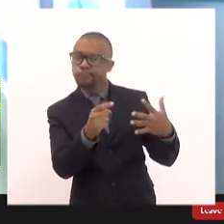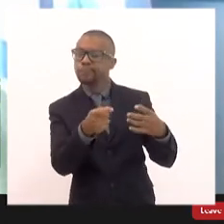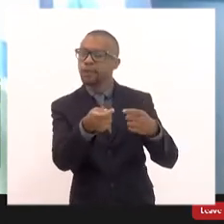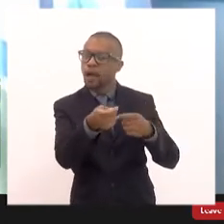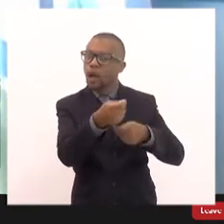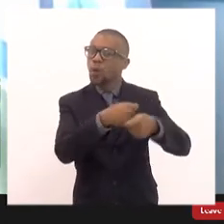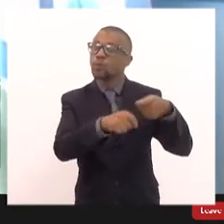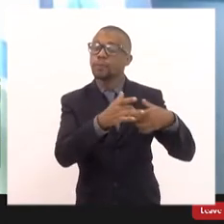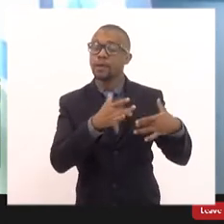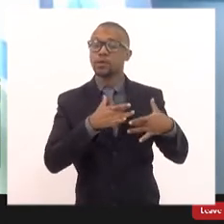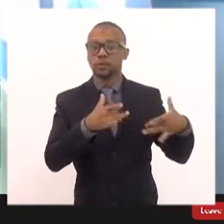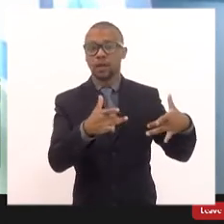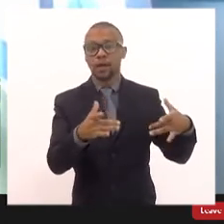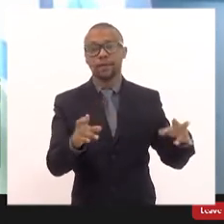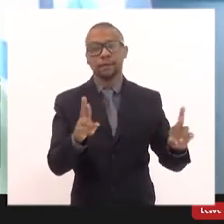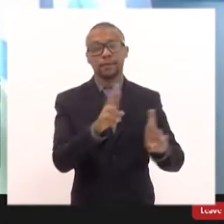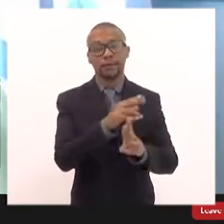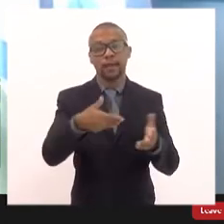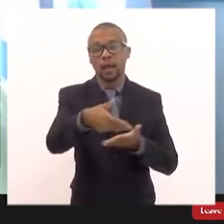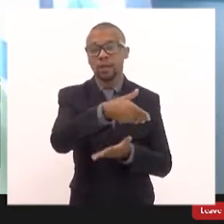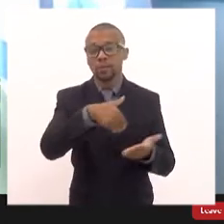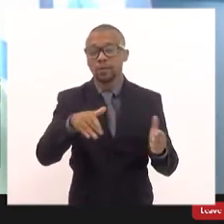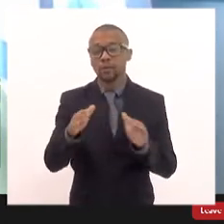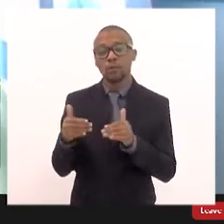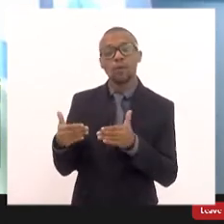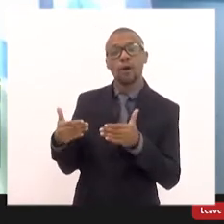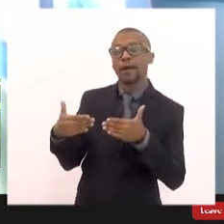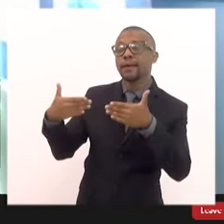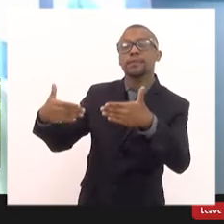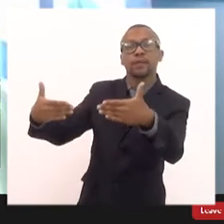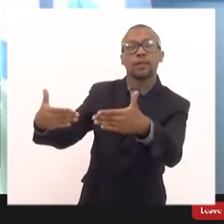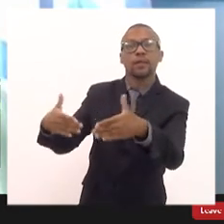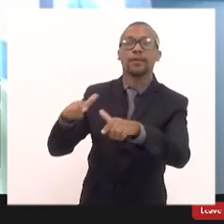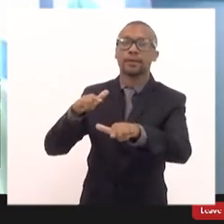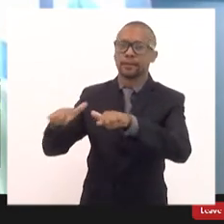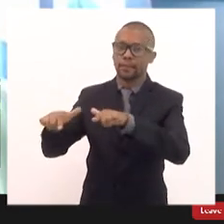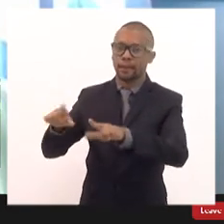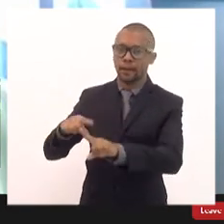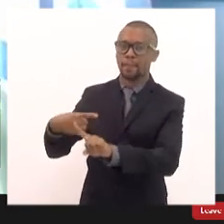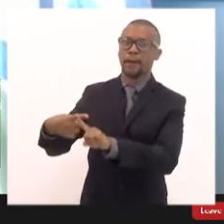relacionam com essa pasta, trabalho e renda. Também,